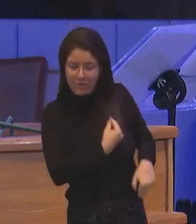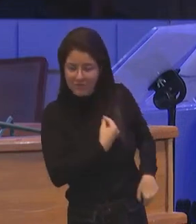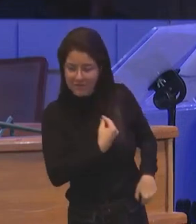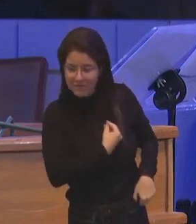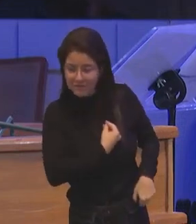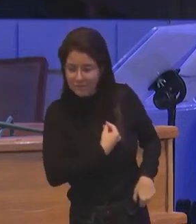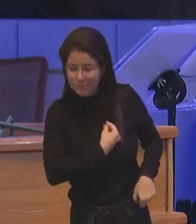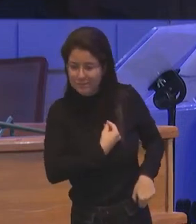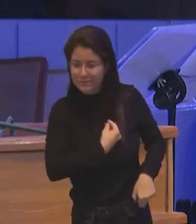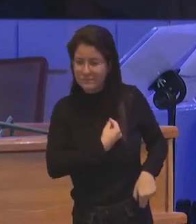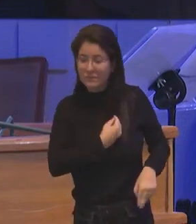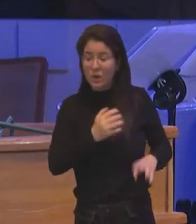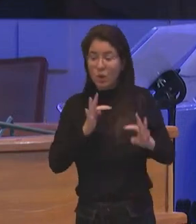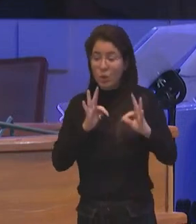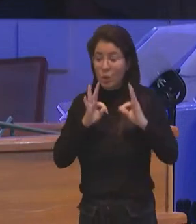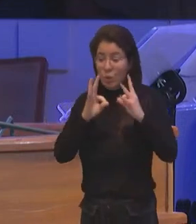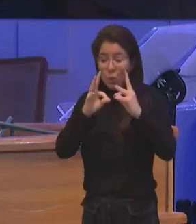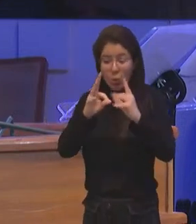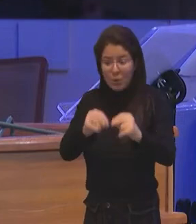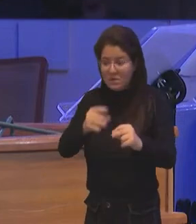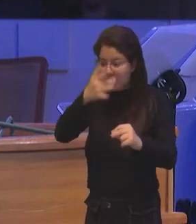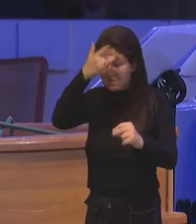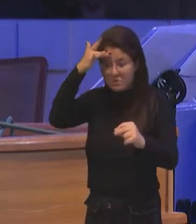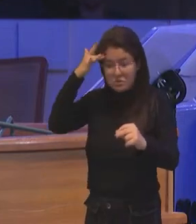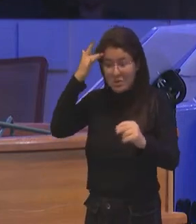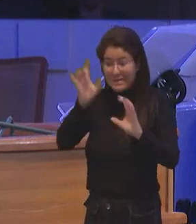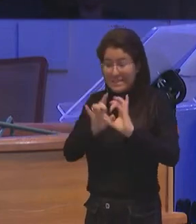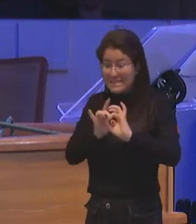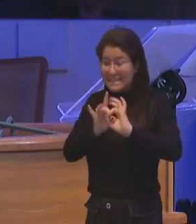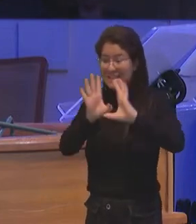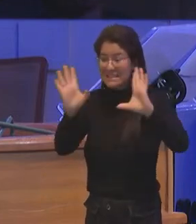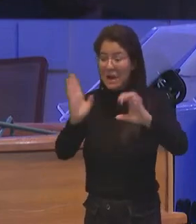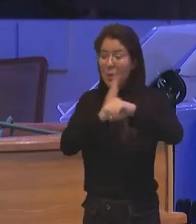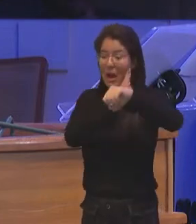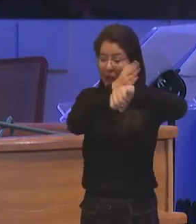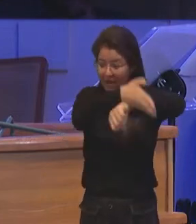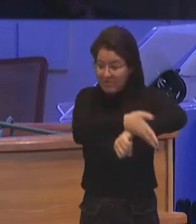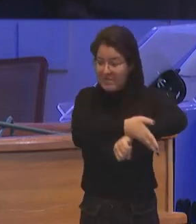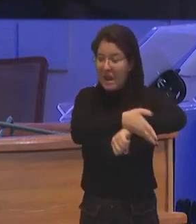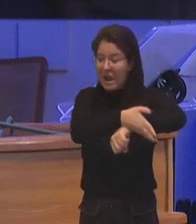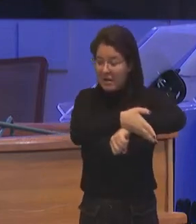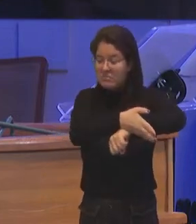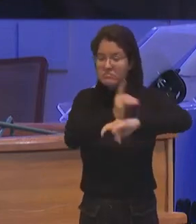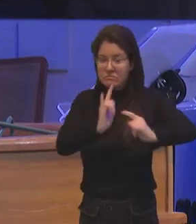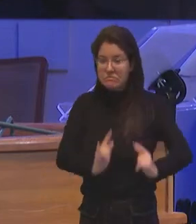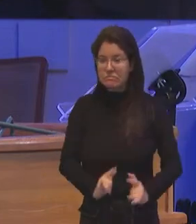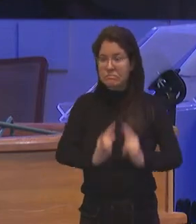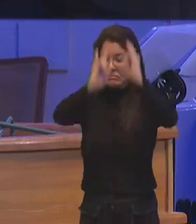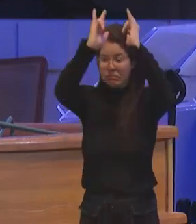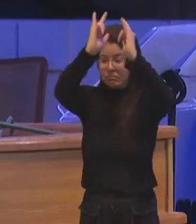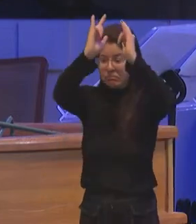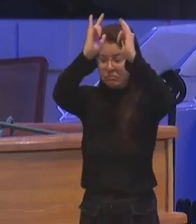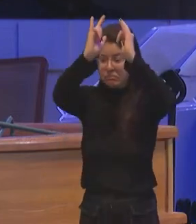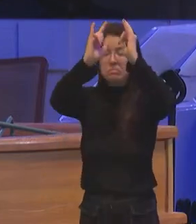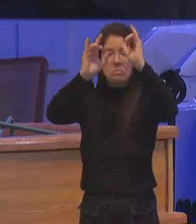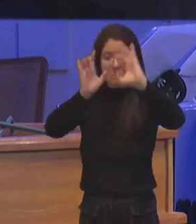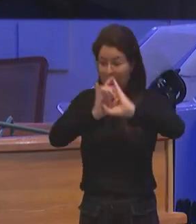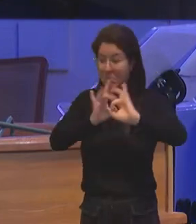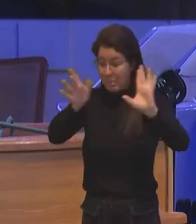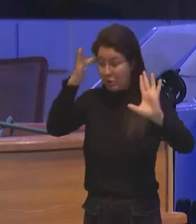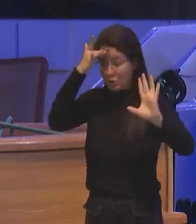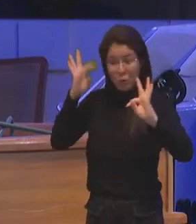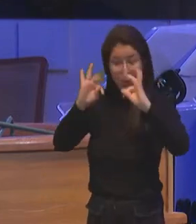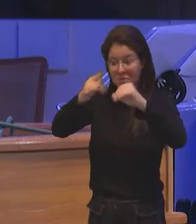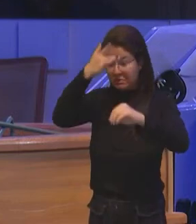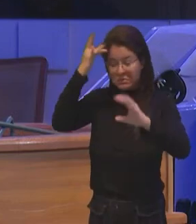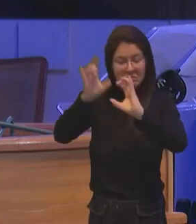Todos os moradores nos permitiram entrar na sala da sua casa, do seu apartamento.